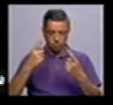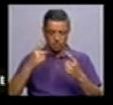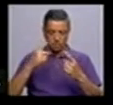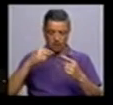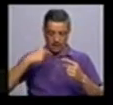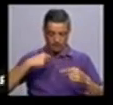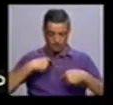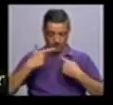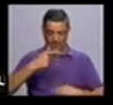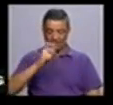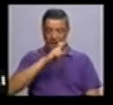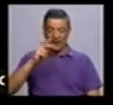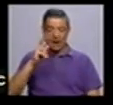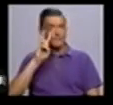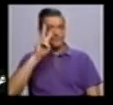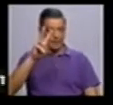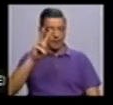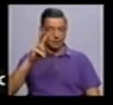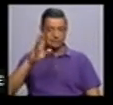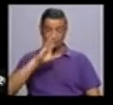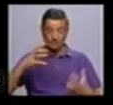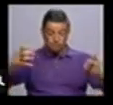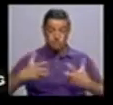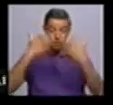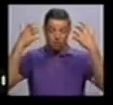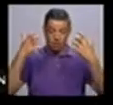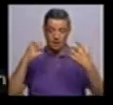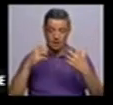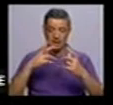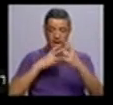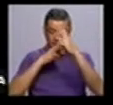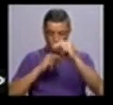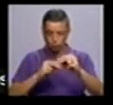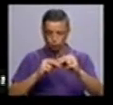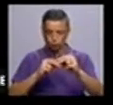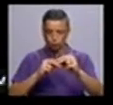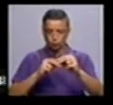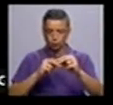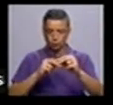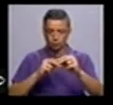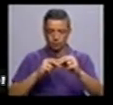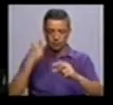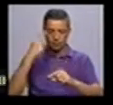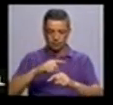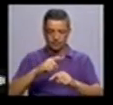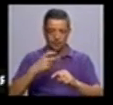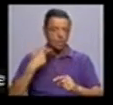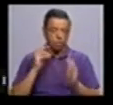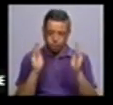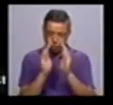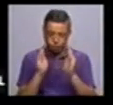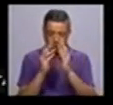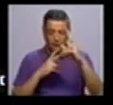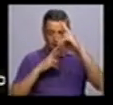planeta. E o que é interessante também é a própria descoberta destas luas, que são luas muitíssimo pequenas,